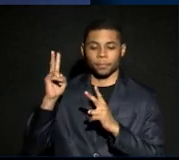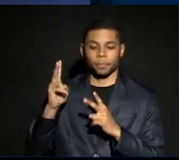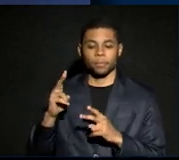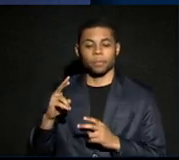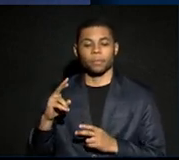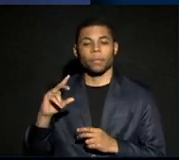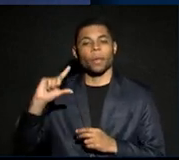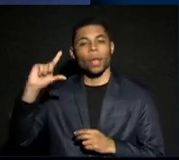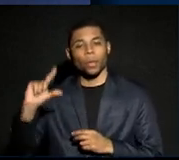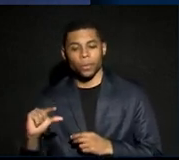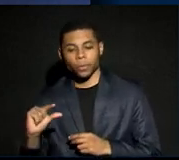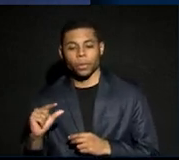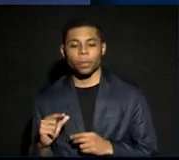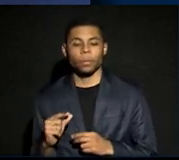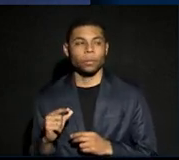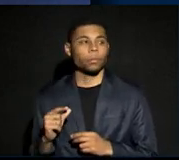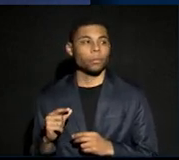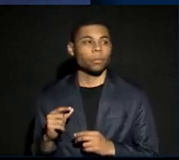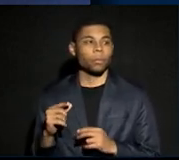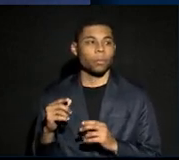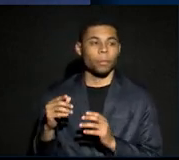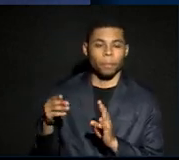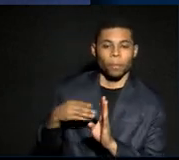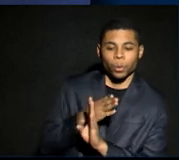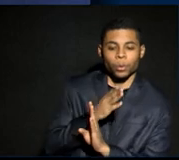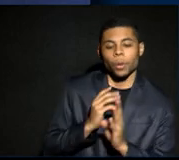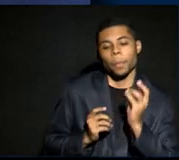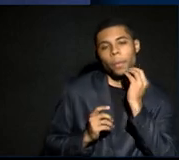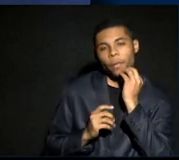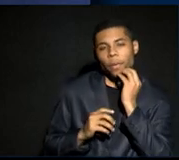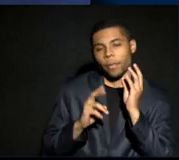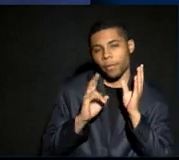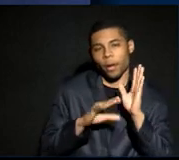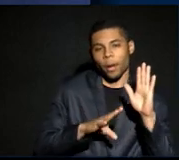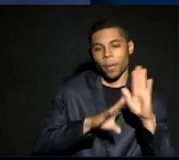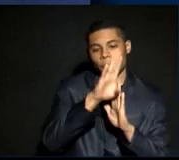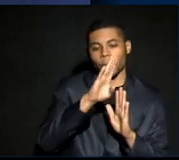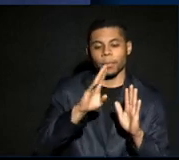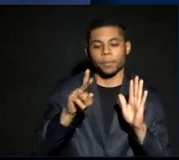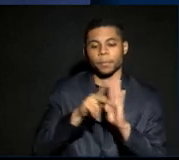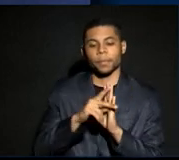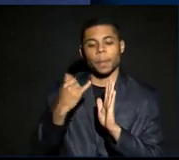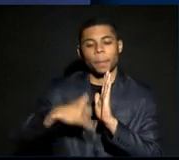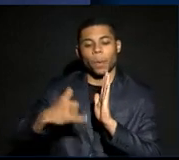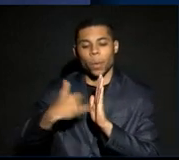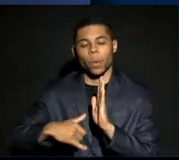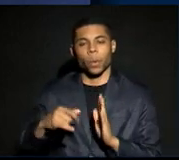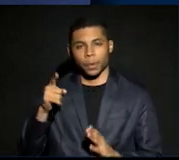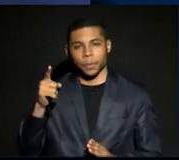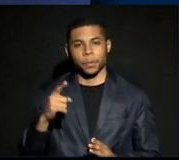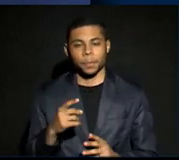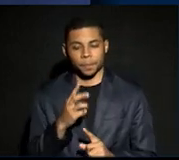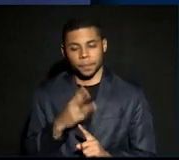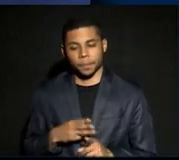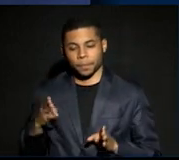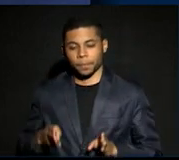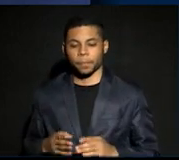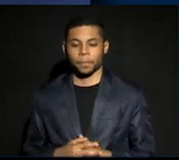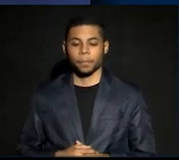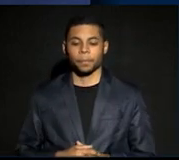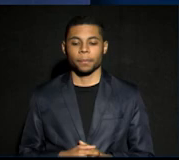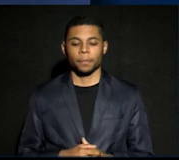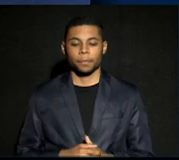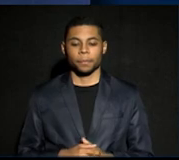pela redução e posterior ao provável aumento dos impostos ali no primeiro trimestre.